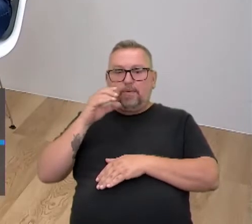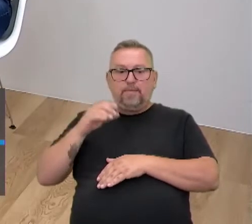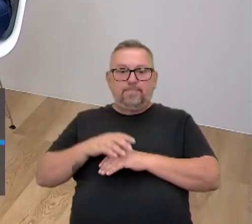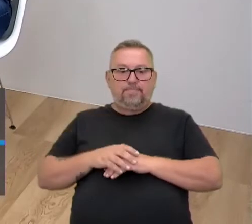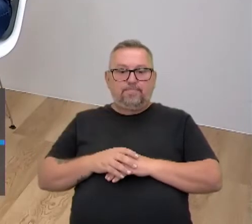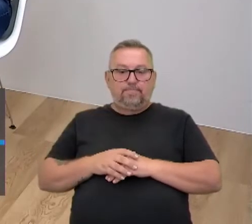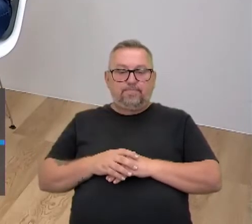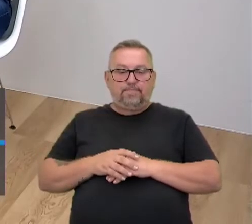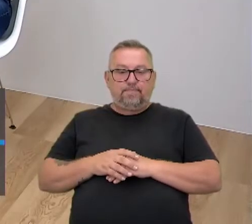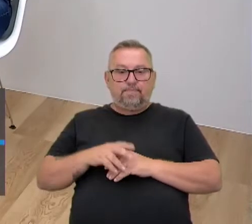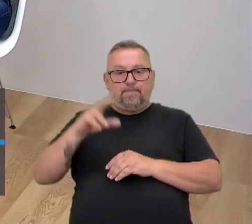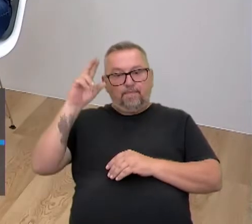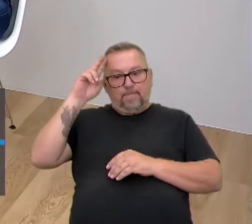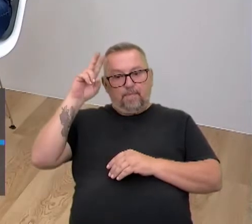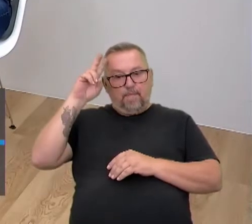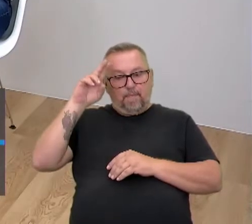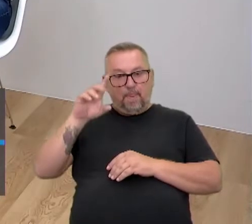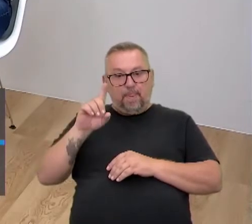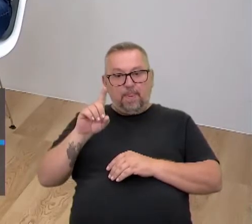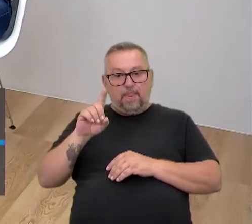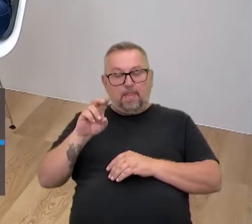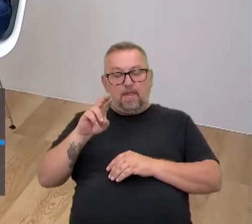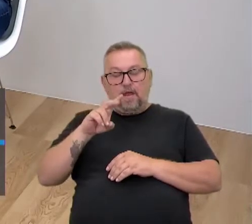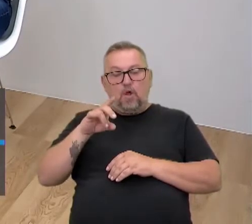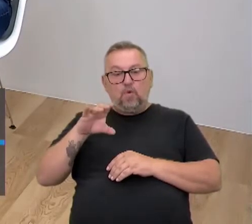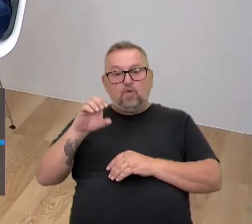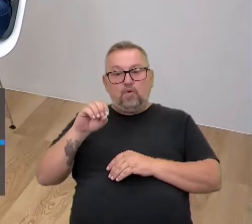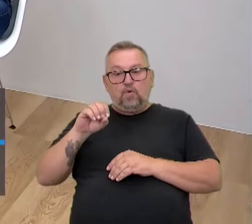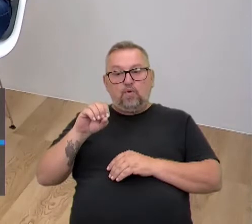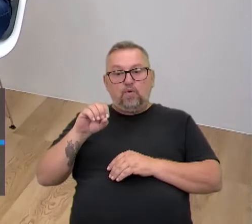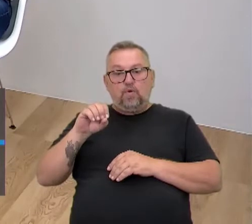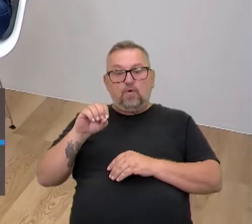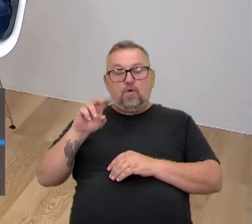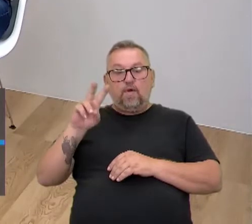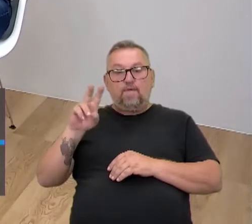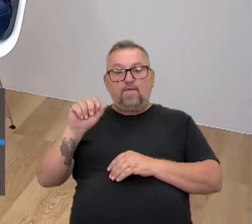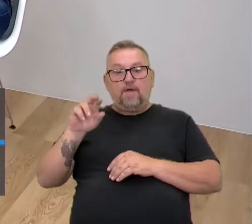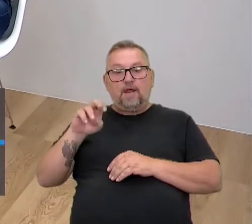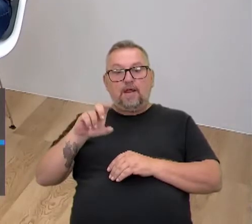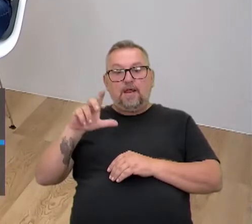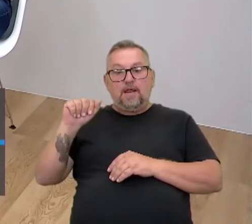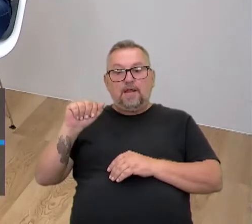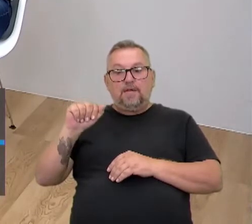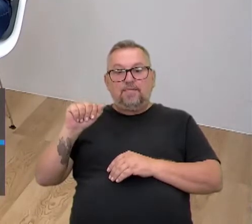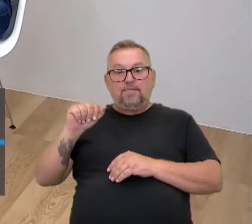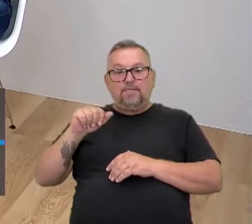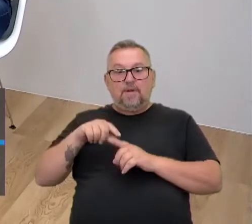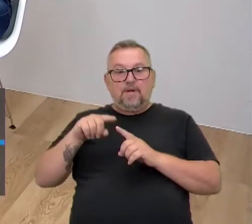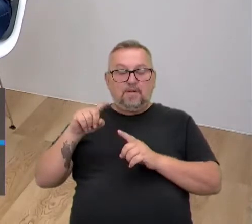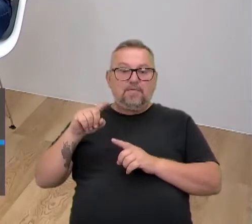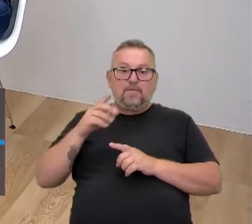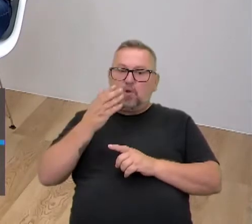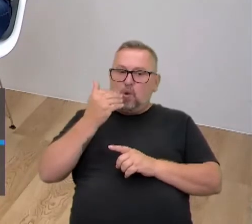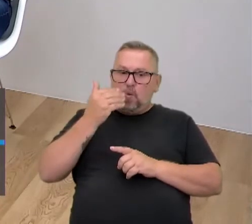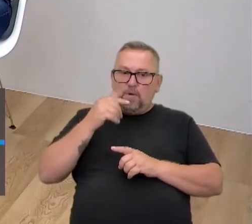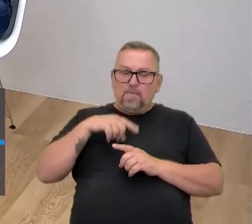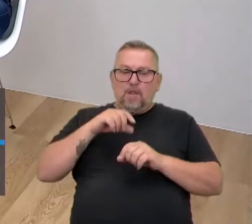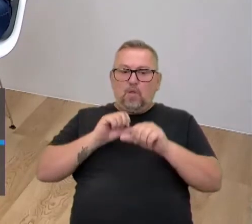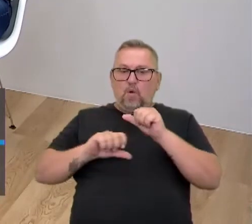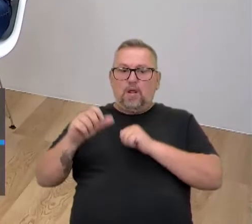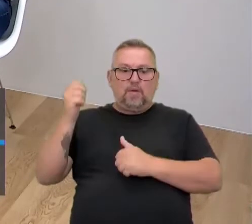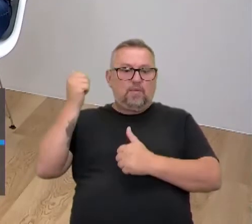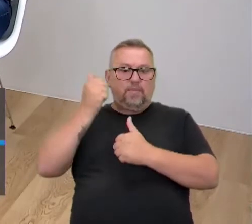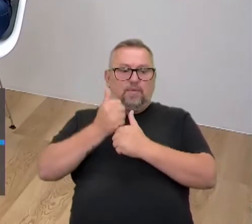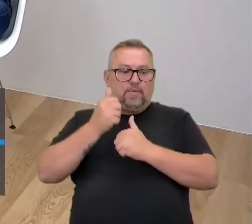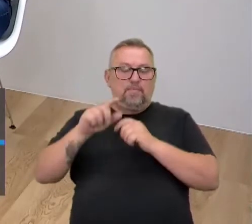do Dr. Drauzio Varela falando isso, né? As pessoas estão deixando os hábitos dos nossos avós em comer, que eram infinitamente